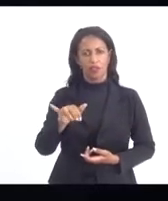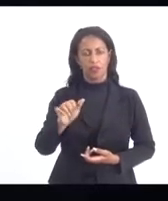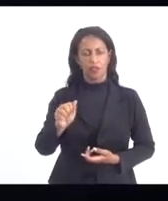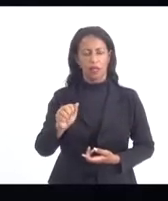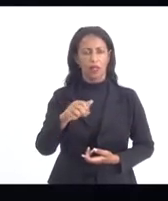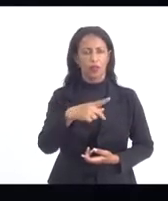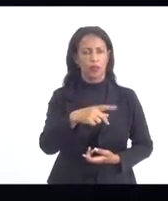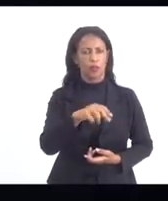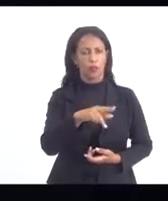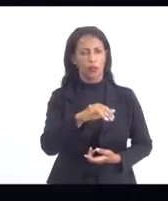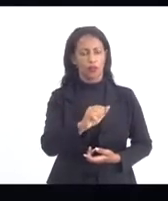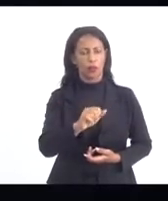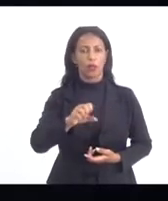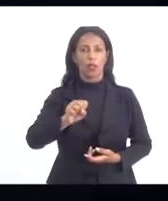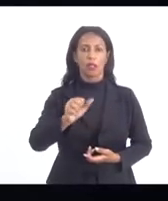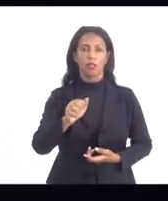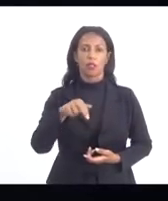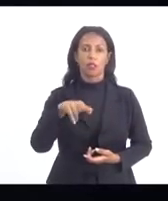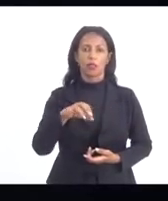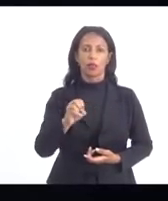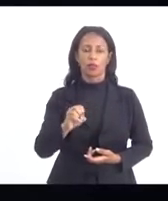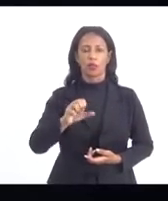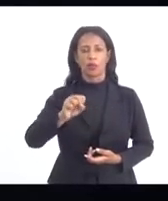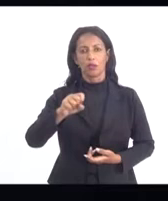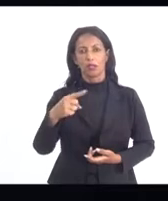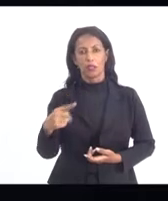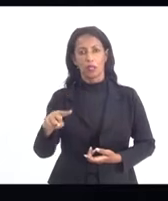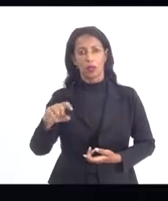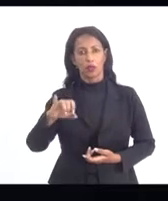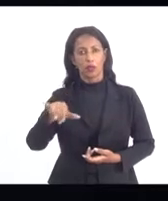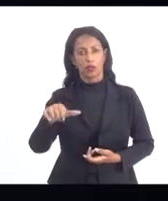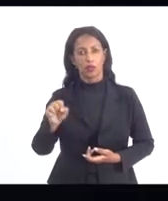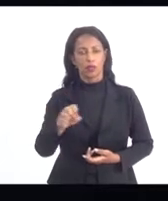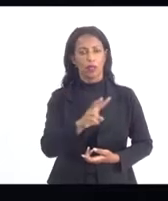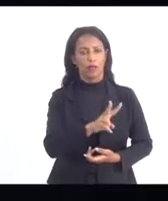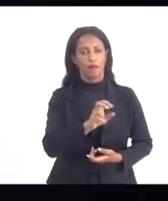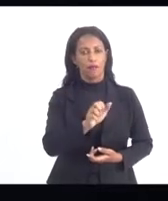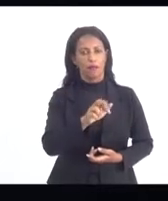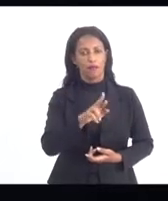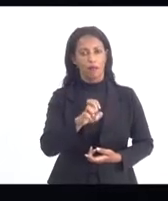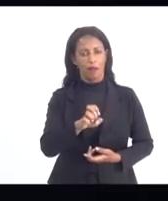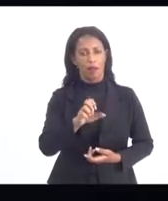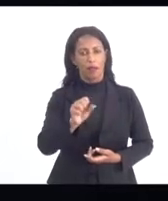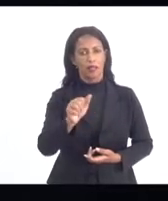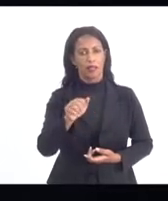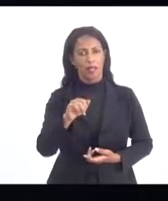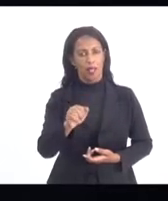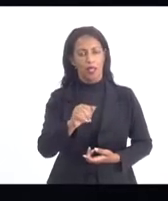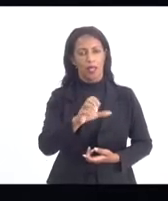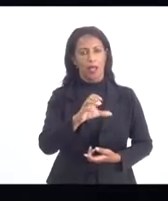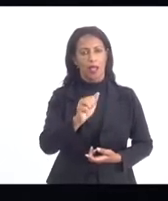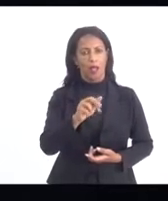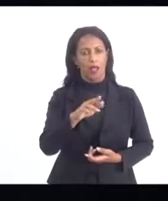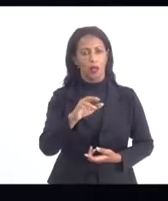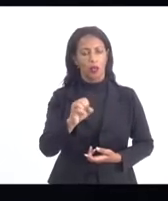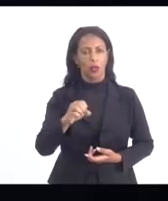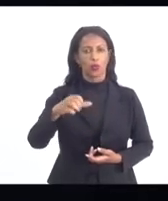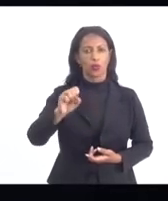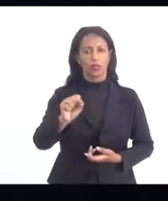Porciúncula, Santo Antônio de Pádua, São José de Ubá, Varre-Sai, Cardoso Moreira e São